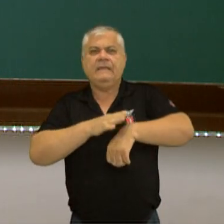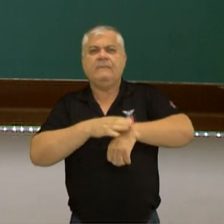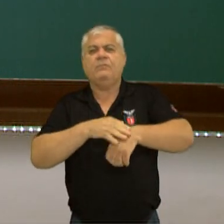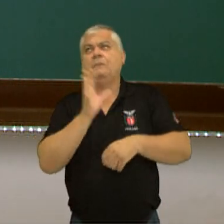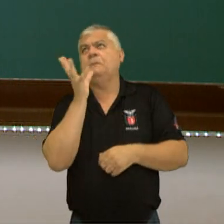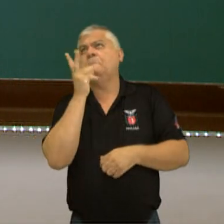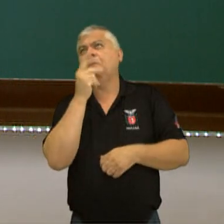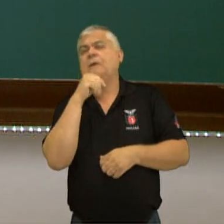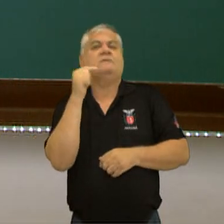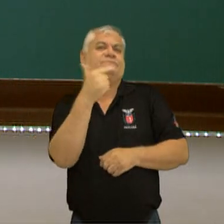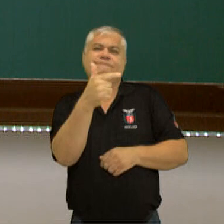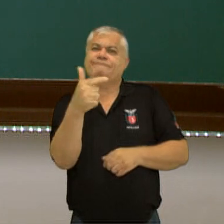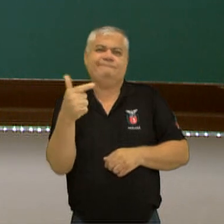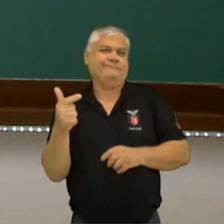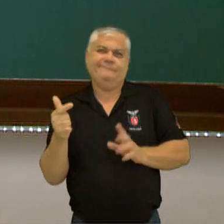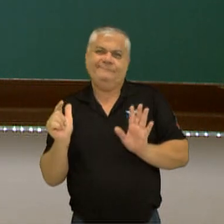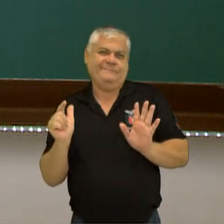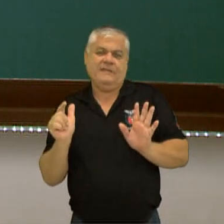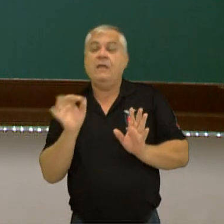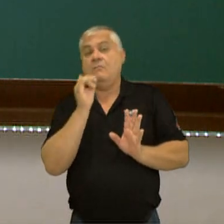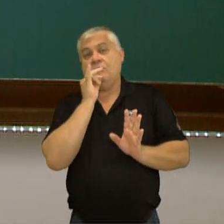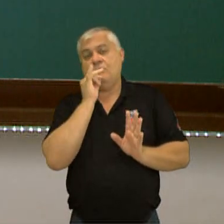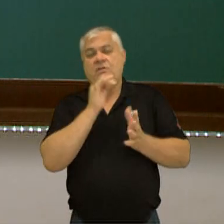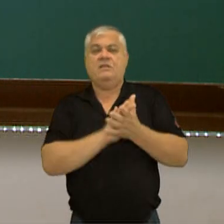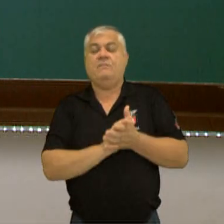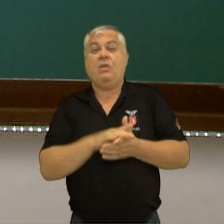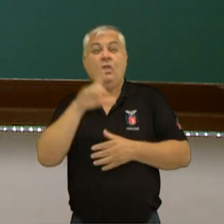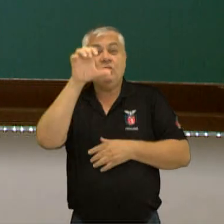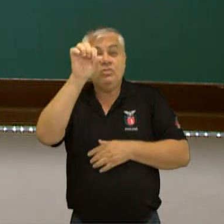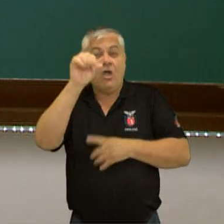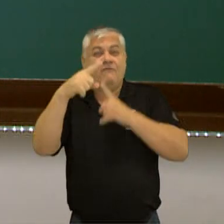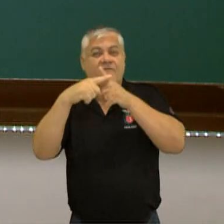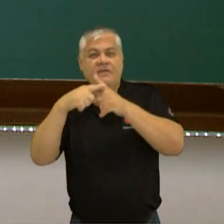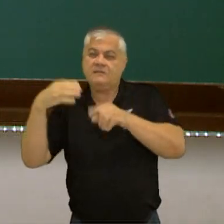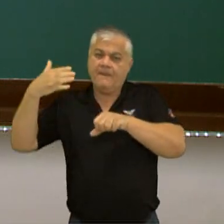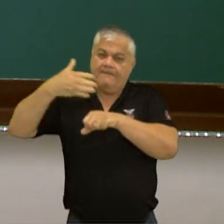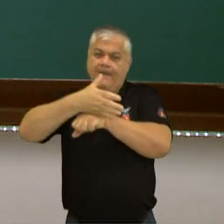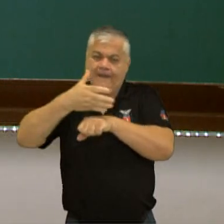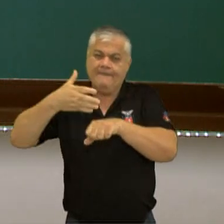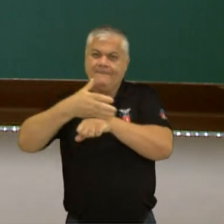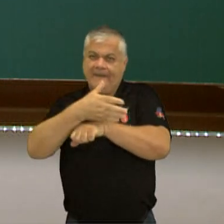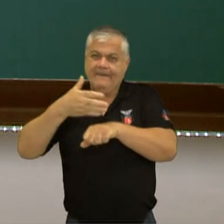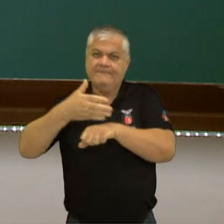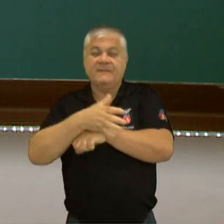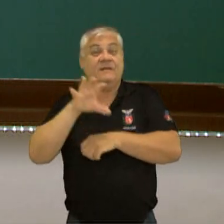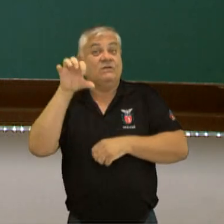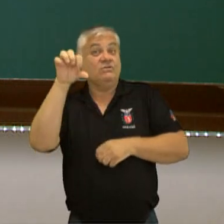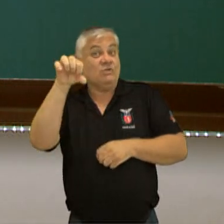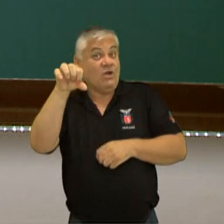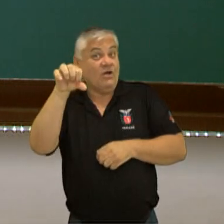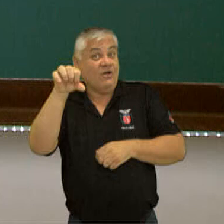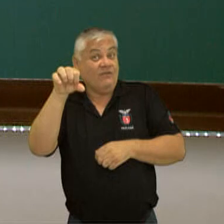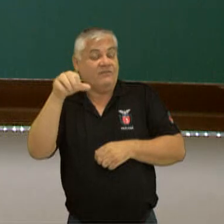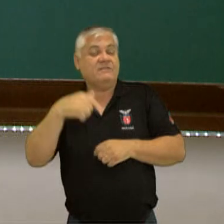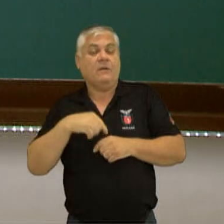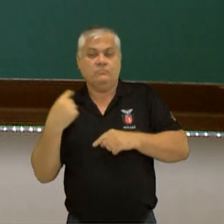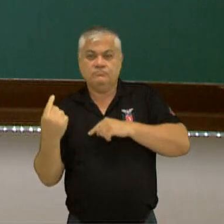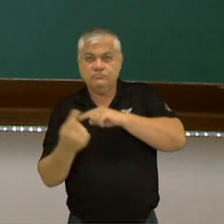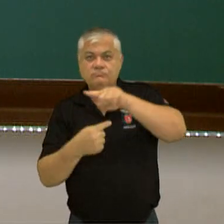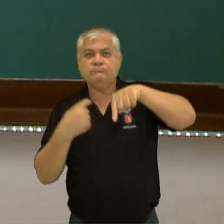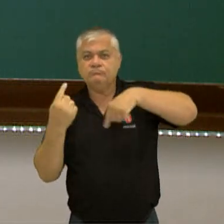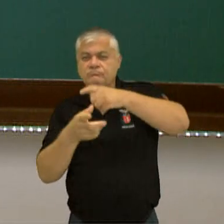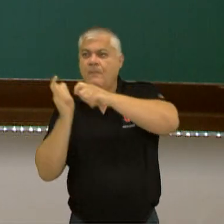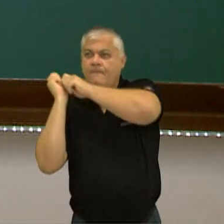de partida. Então, pense, seu time ele tem que entrar 9 vezes. Dentro dessas 9 entradas, pode ser que as 9 pessoas